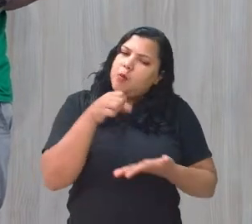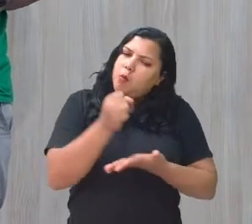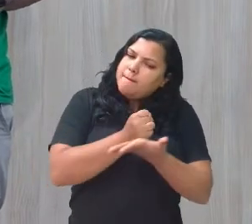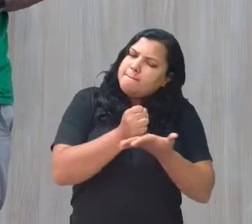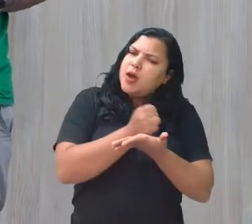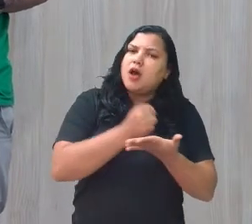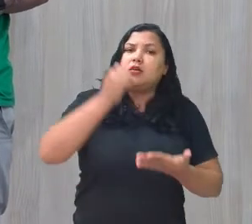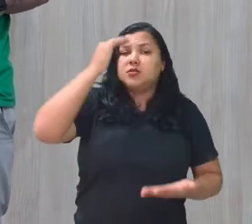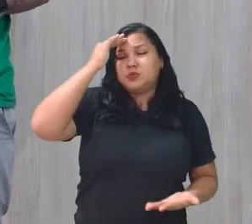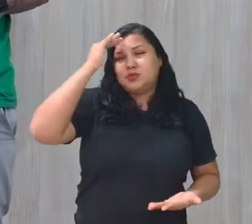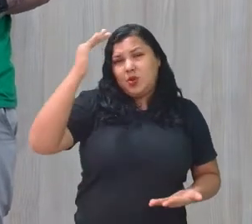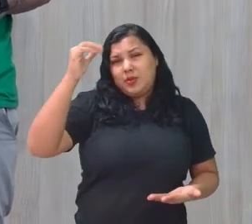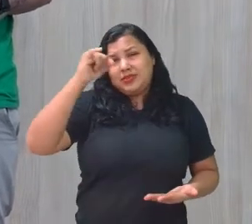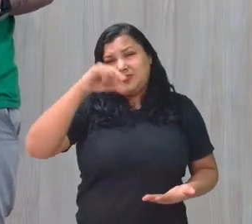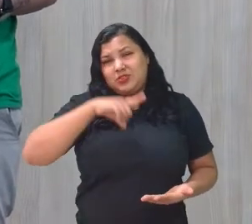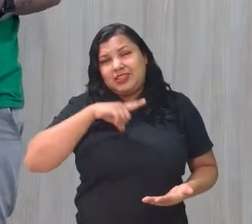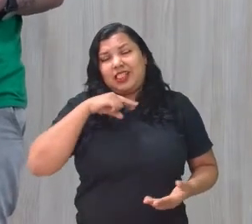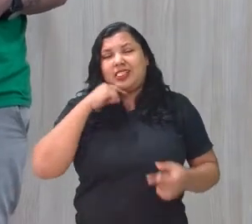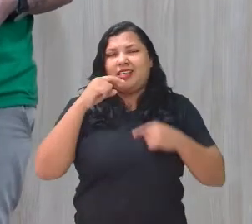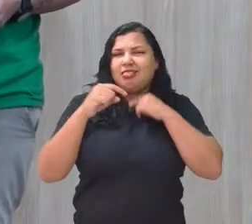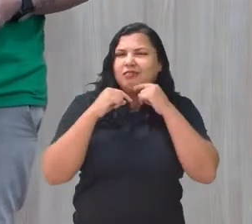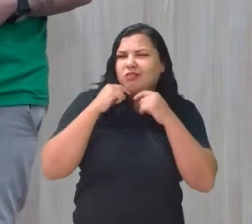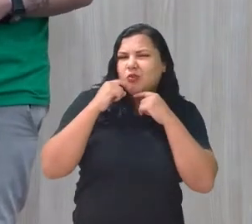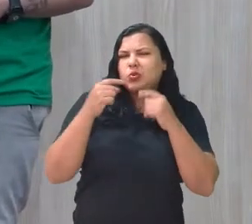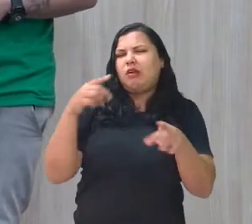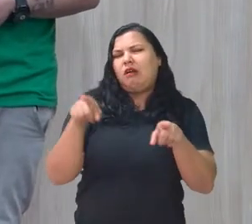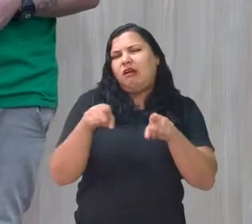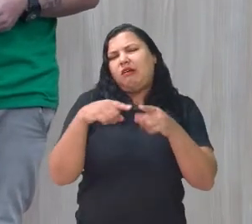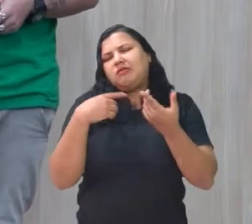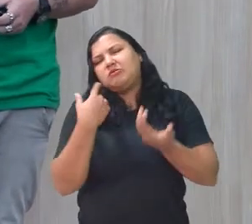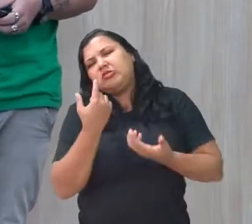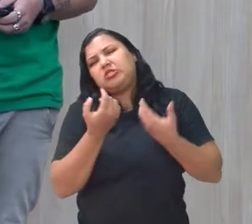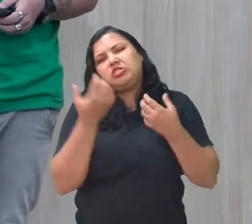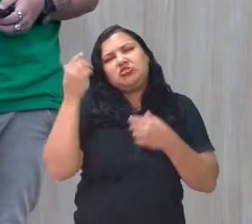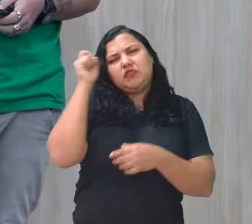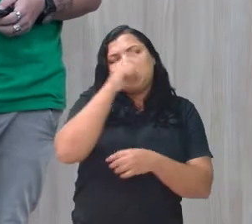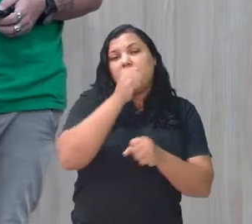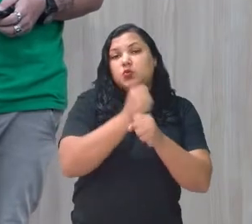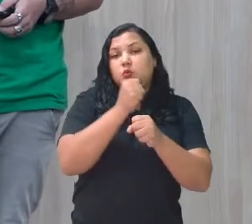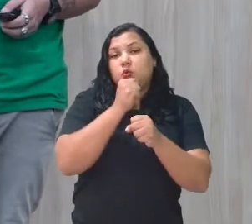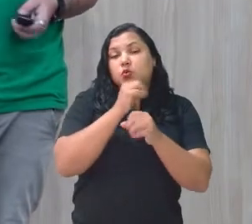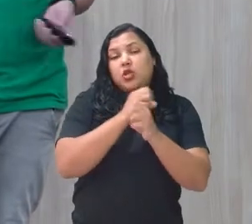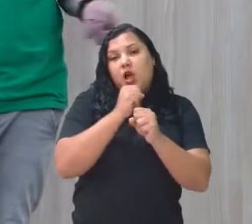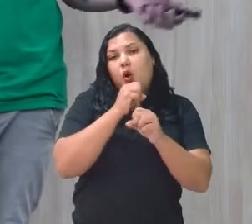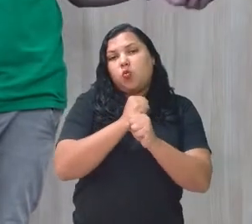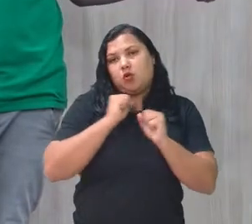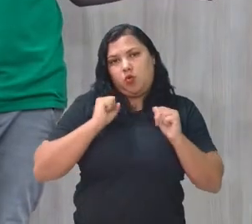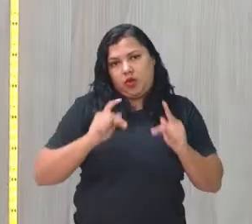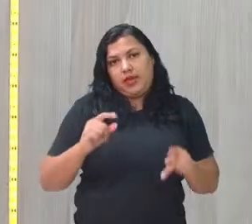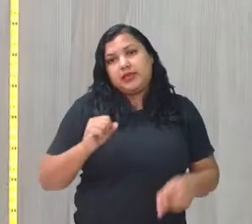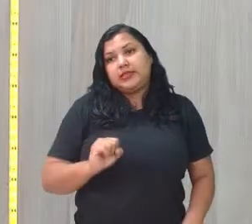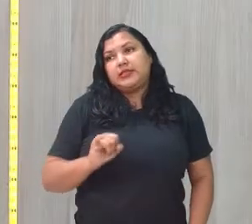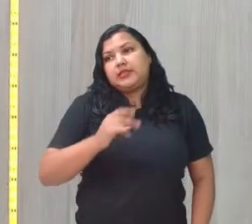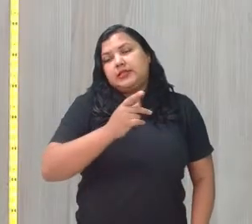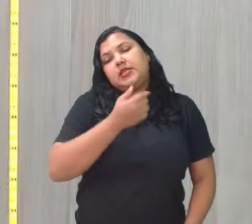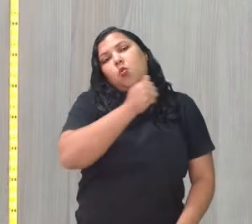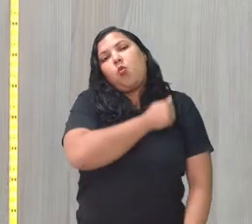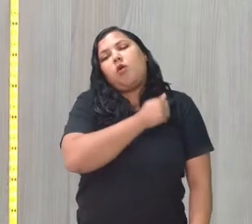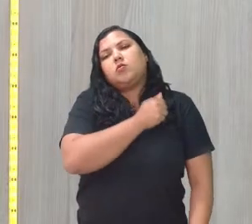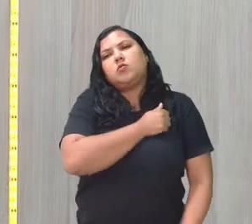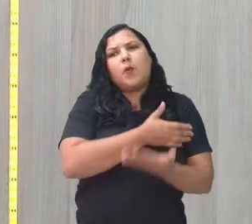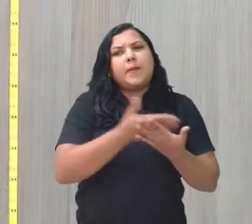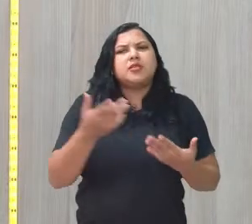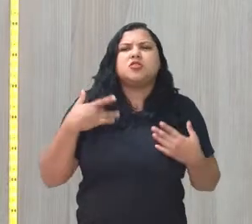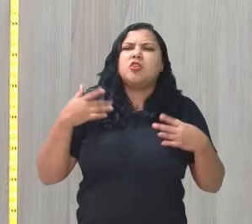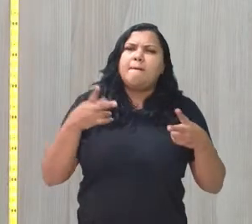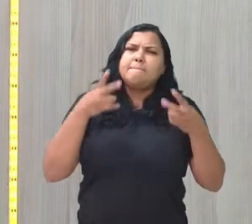principalmente para você que tem alguma dificuldade na hora de calcular as porcentagens. E quem tá está certo? iniciando já consegue enxergar muito mais fácil, né, Tiago?